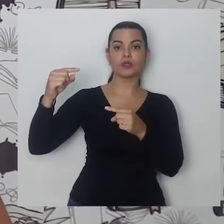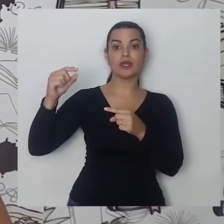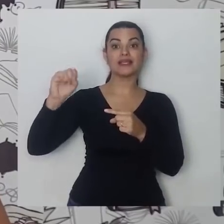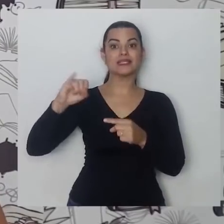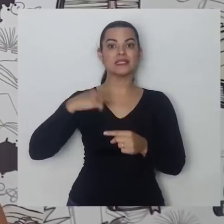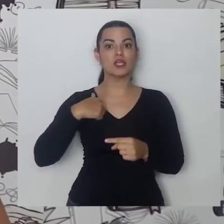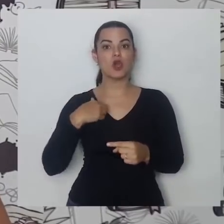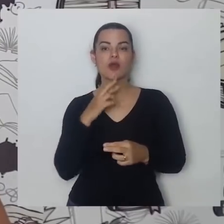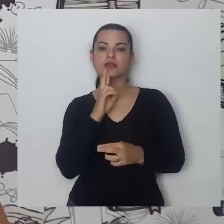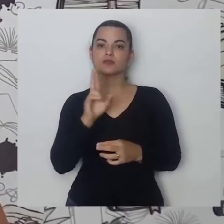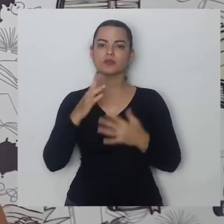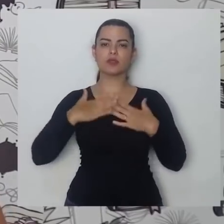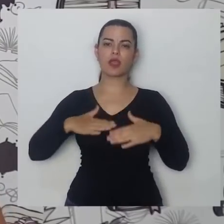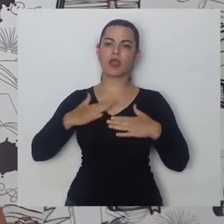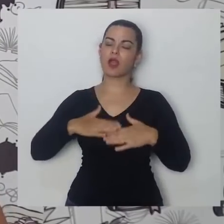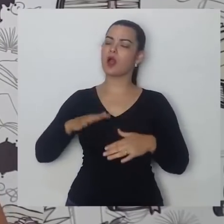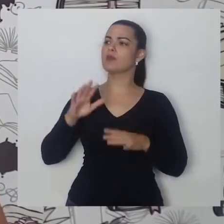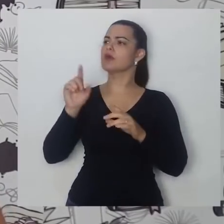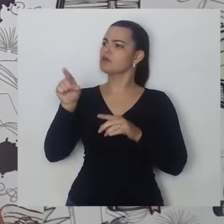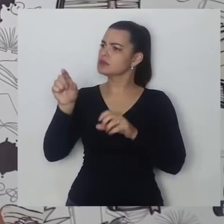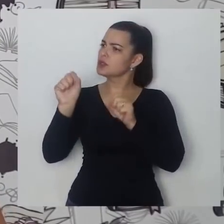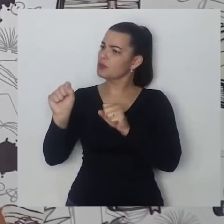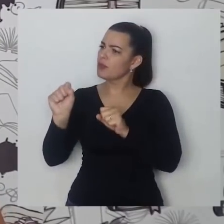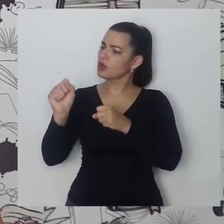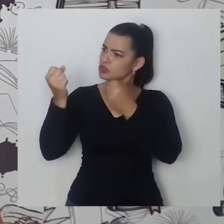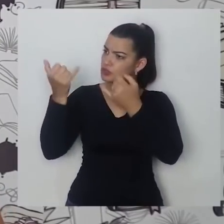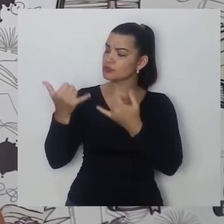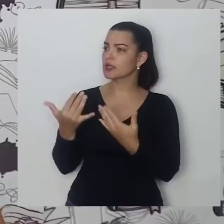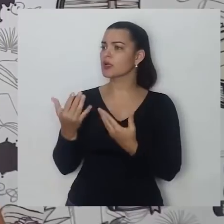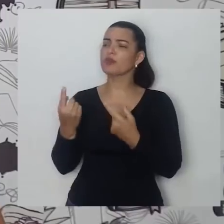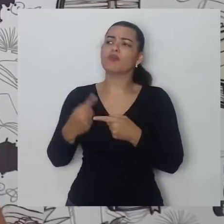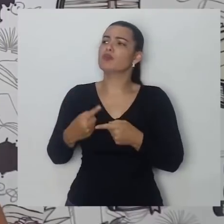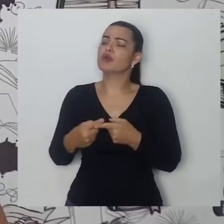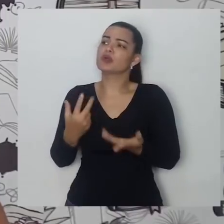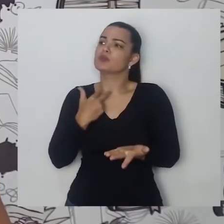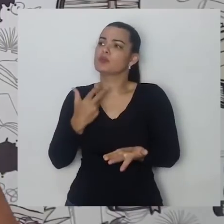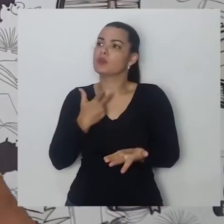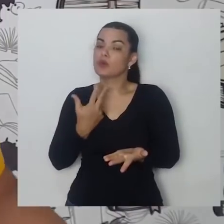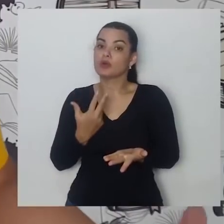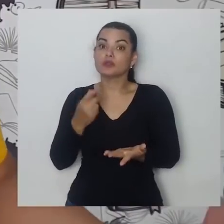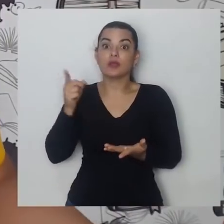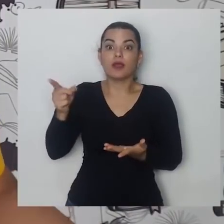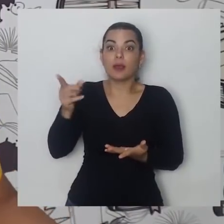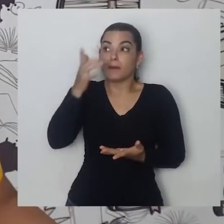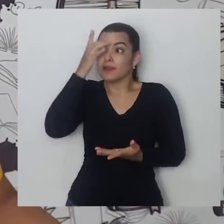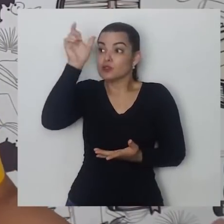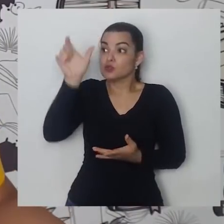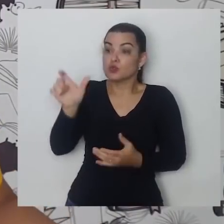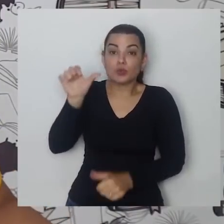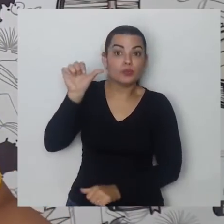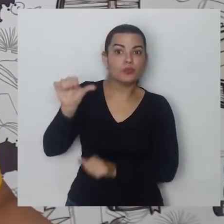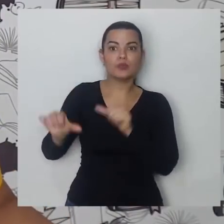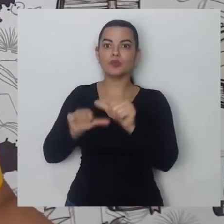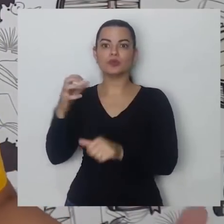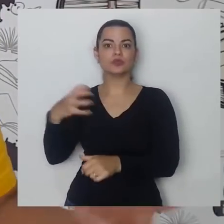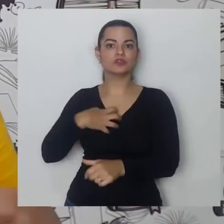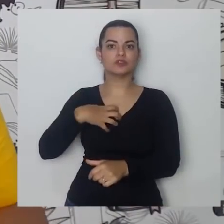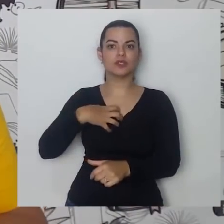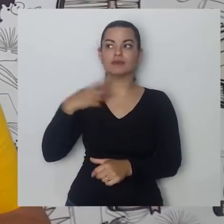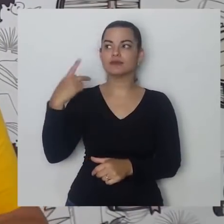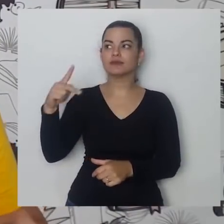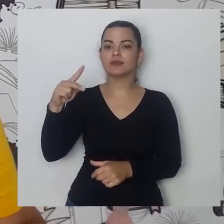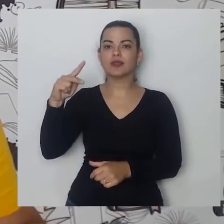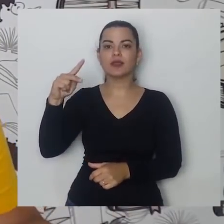me explicar por que eu não devo fazer isso neste momento? Isso muda totalmente.